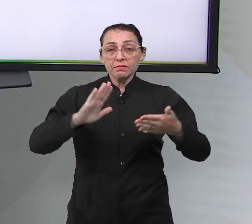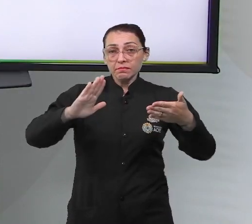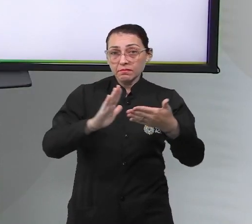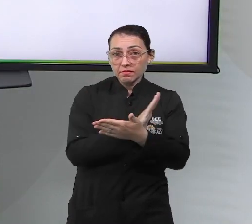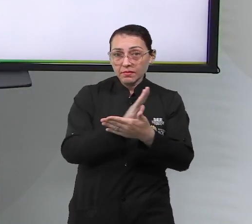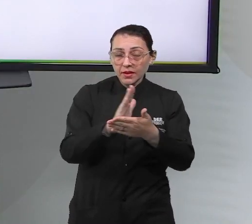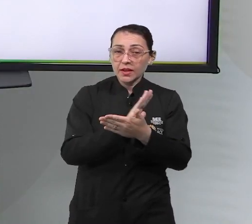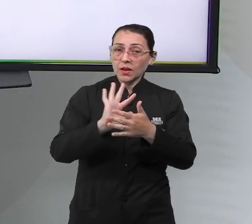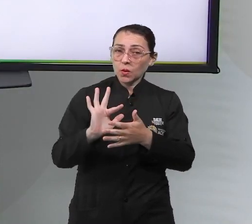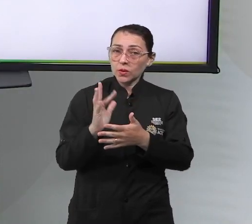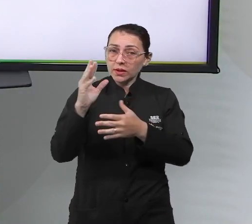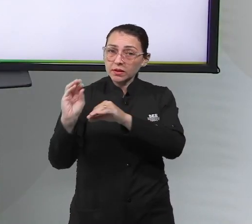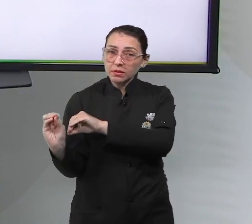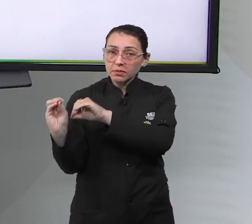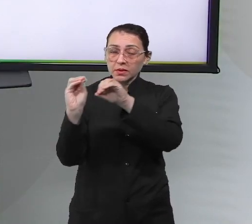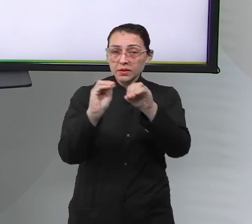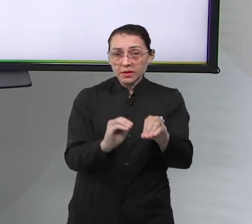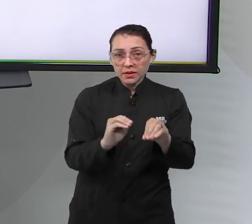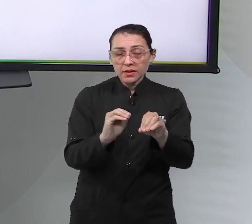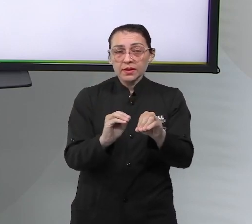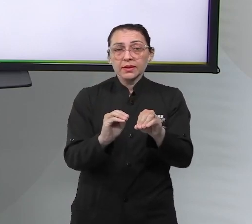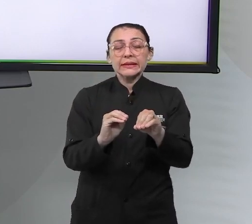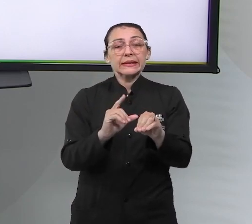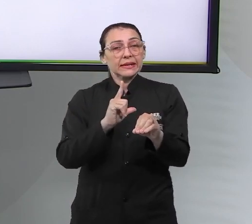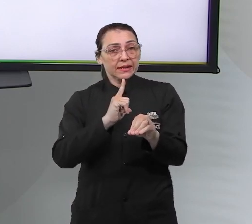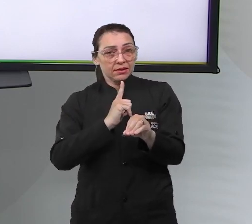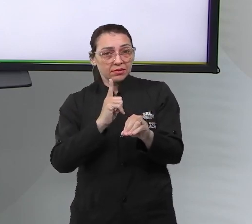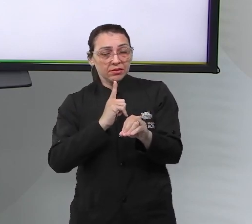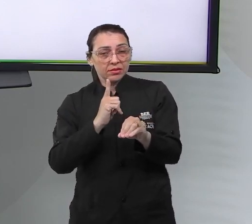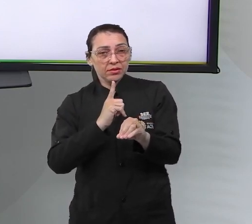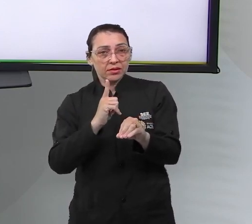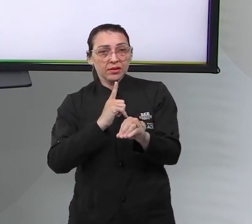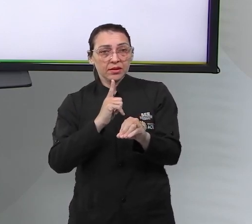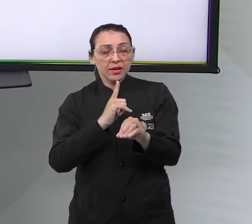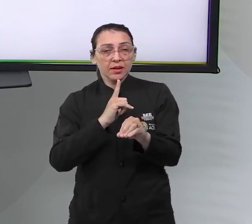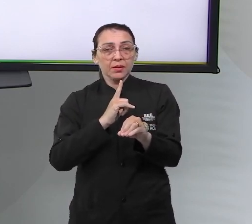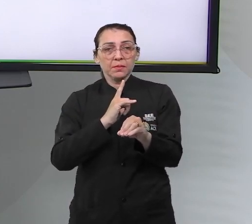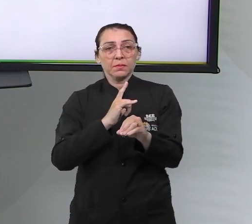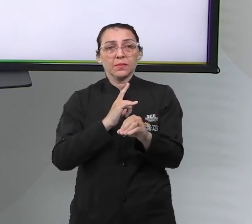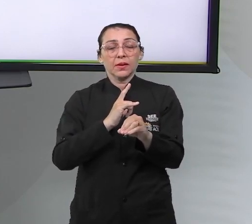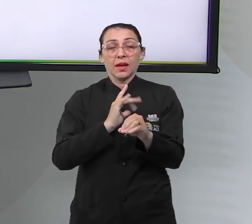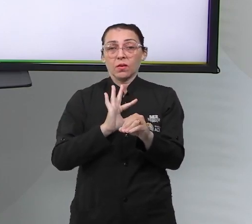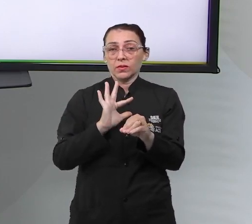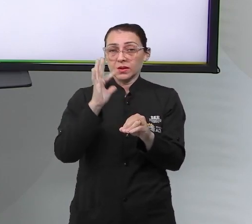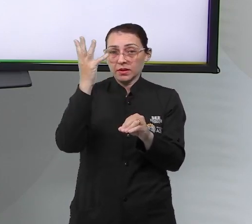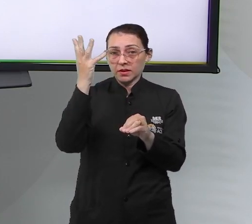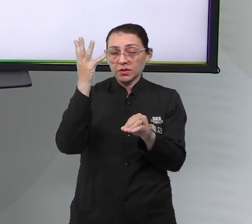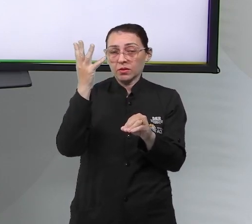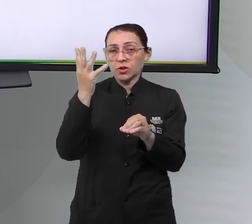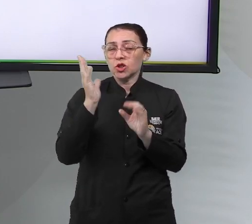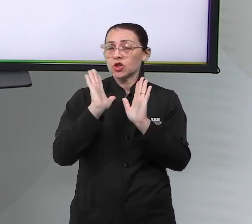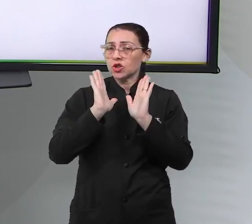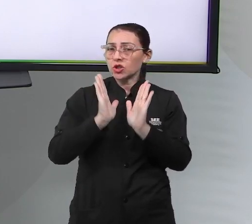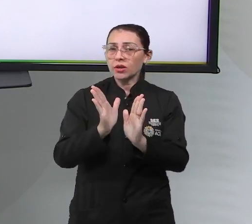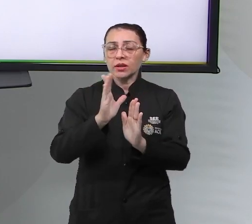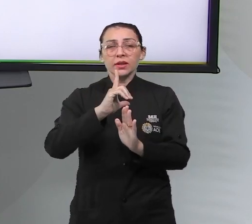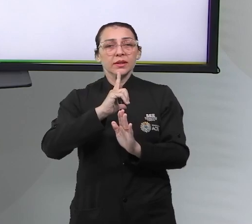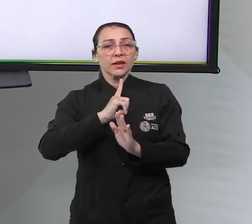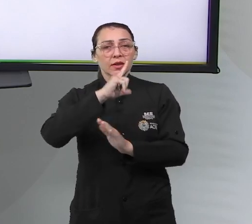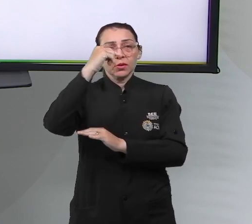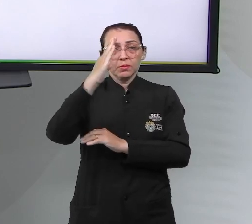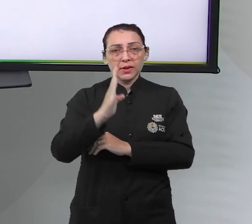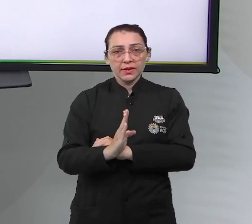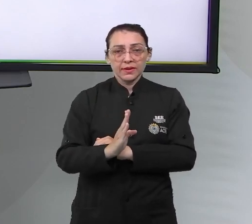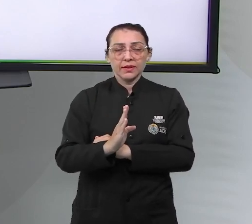esses processos migratórios, eles acabam, digamos assim, ocorrendo, como já ocorreu no